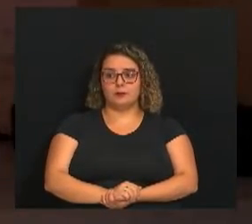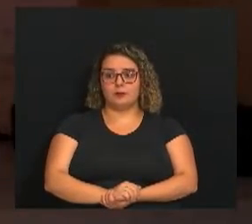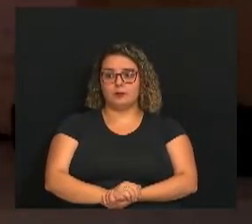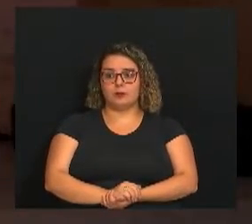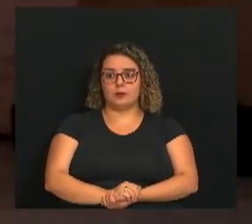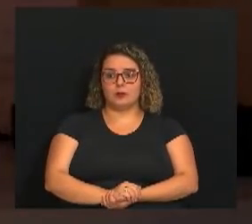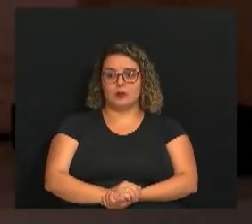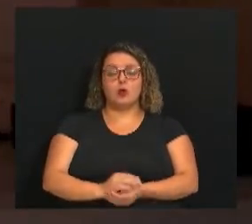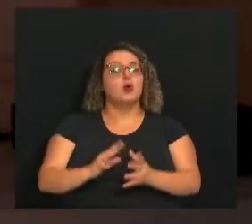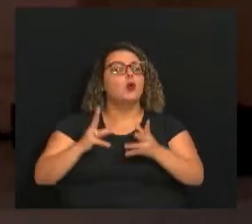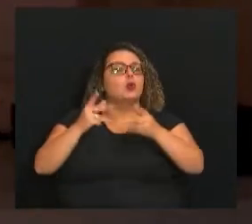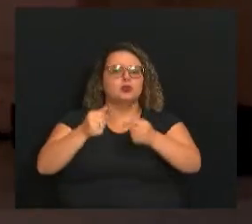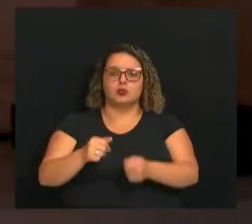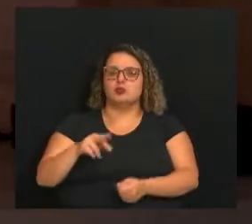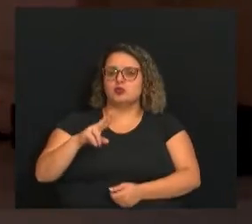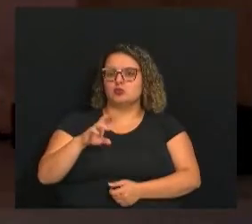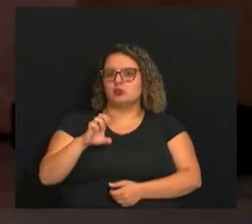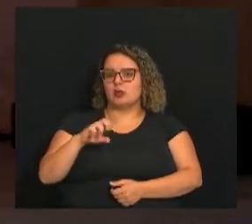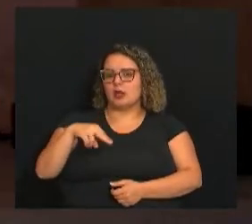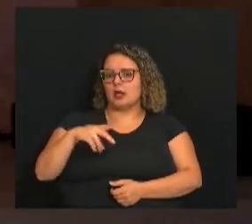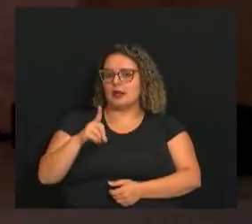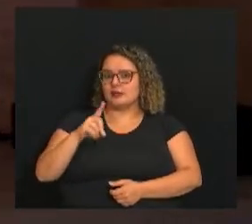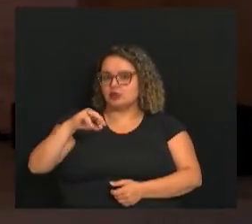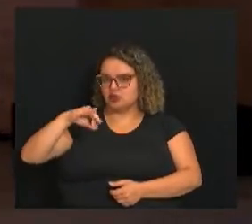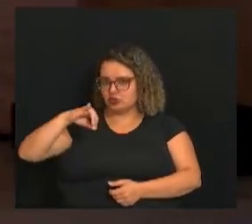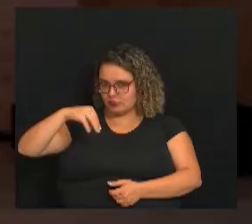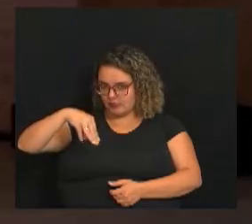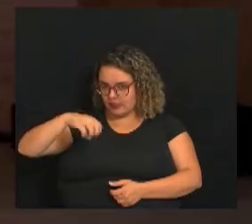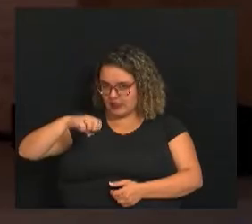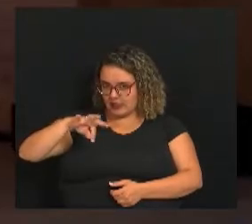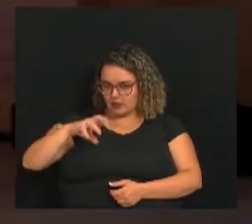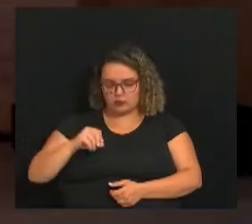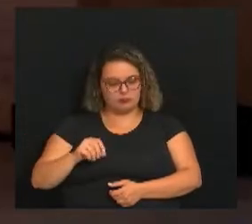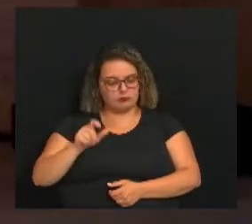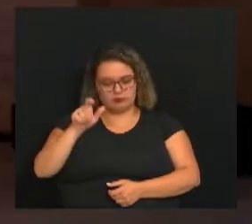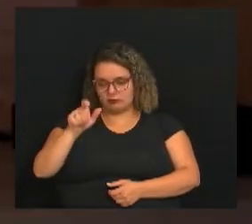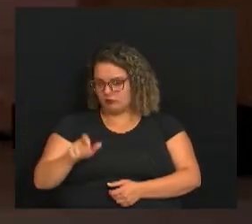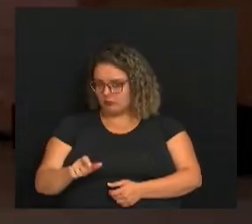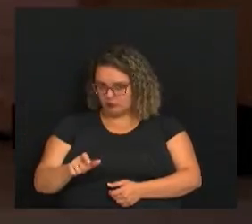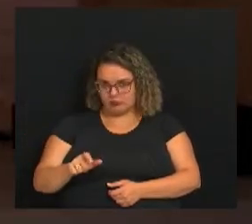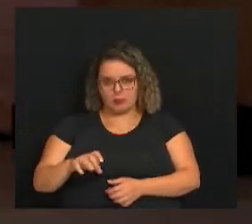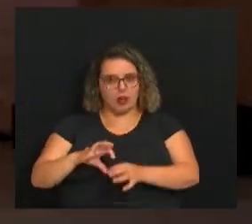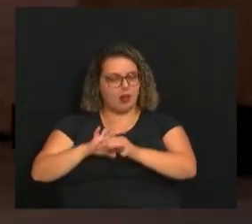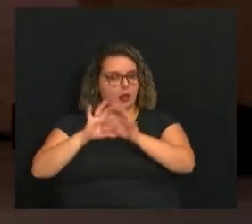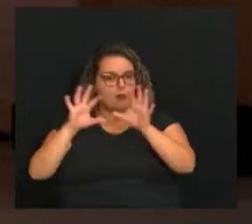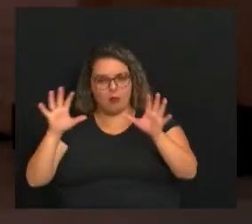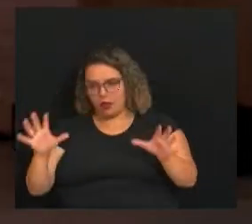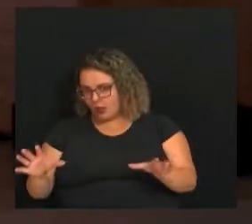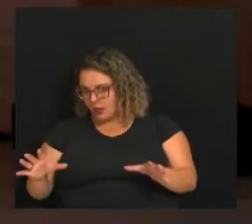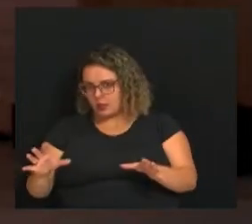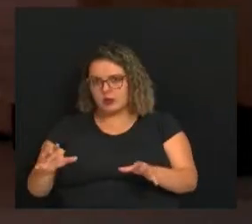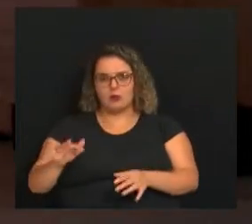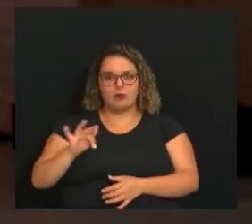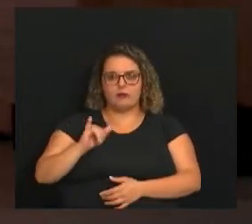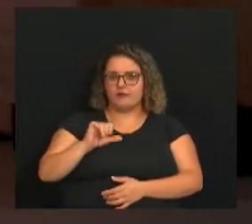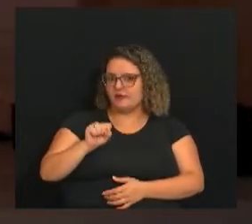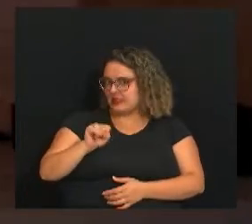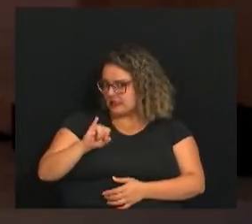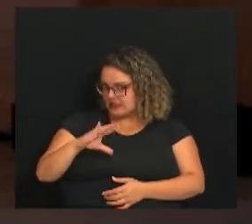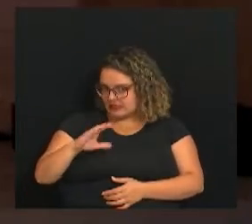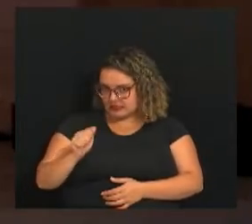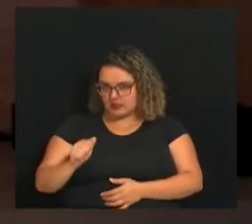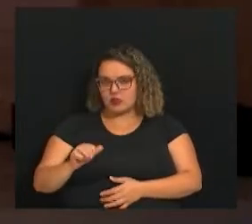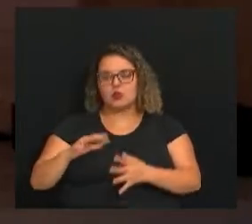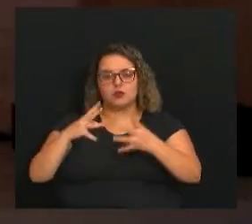dos rendimentos, seja você pessoa física, profissional liberal, aí você vai juntar os recibos que você emitiu